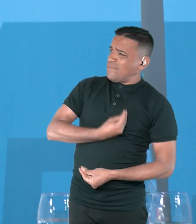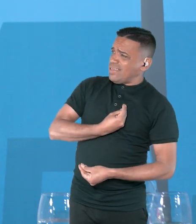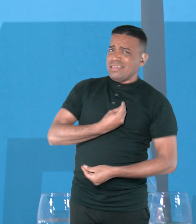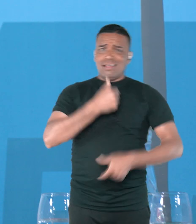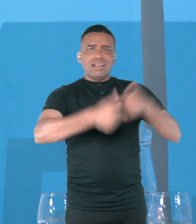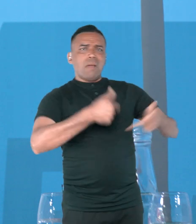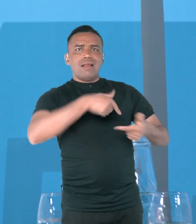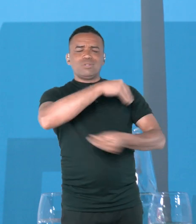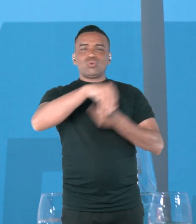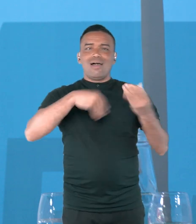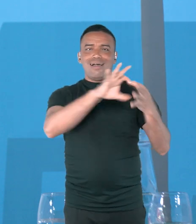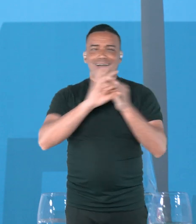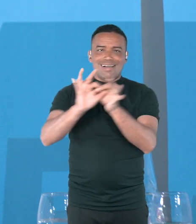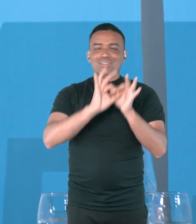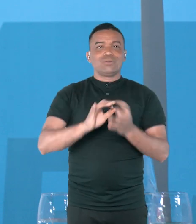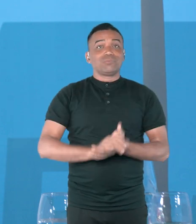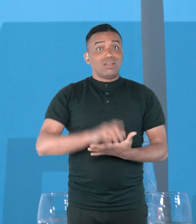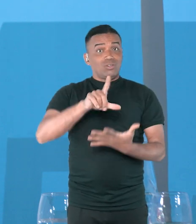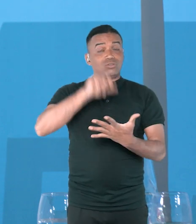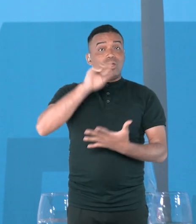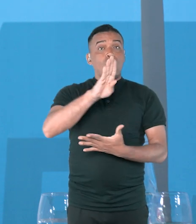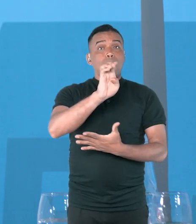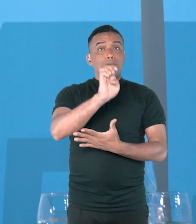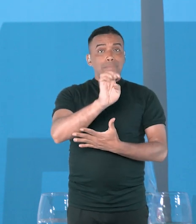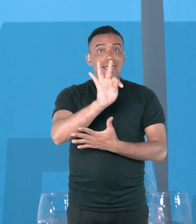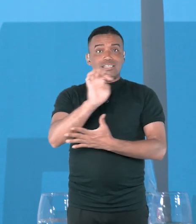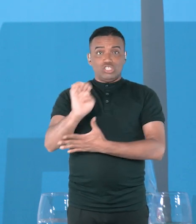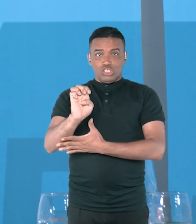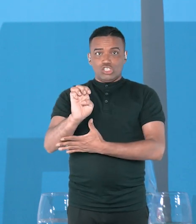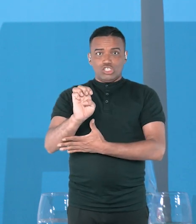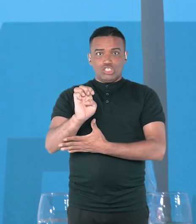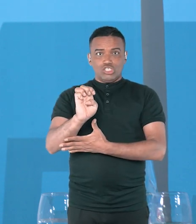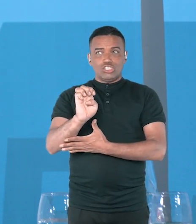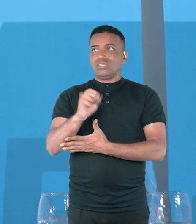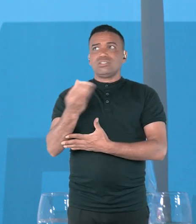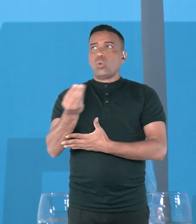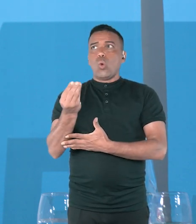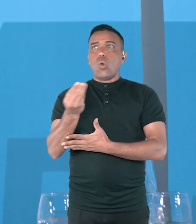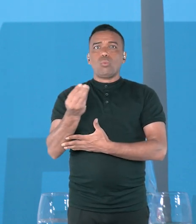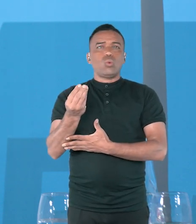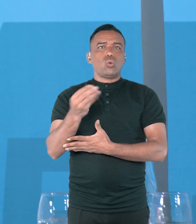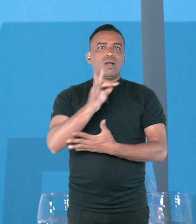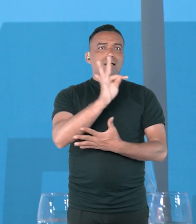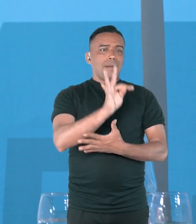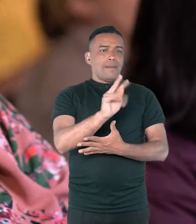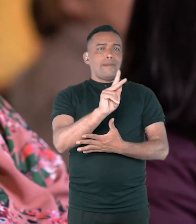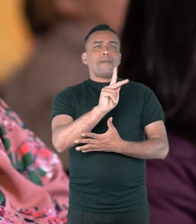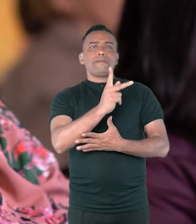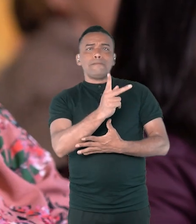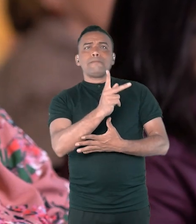com o trabalho que é toda a mesma coisa. Por exemplo, você escolheu Brecht, e não foi só um espetáculo, né? Como é que foi a escolha de